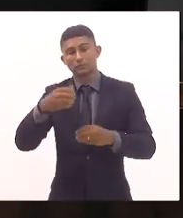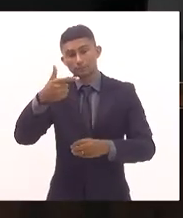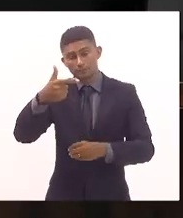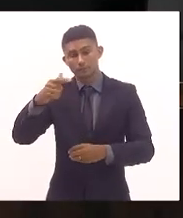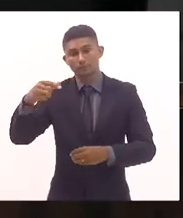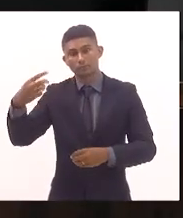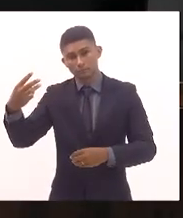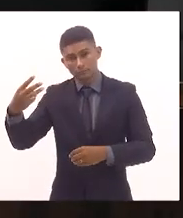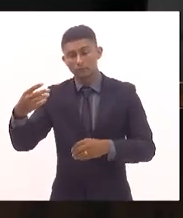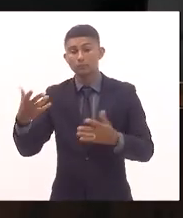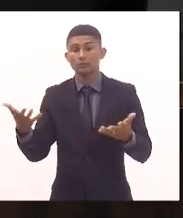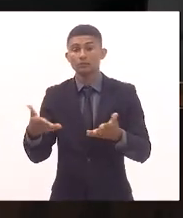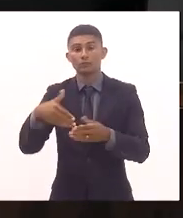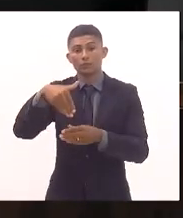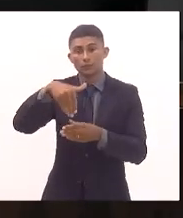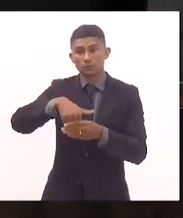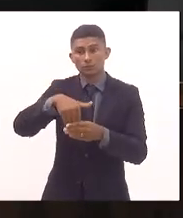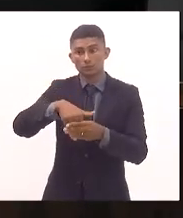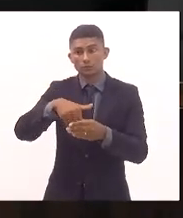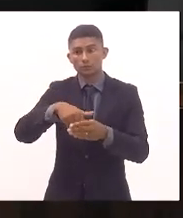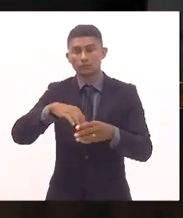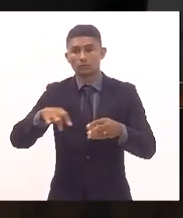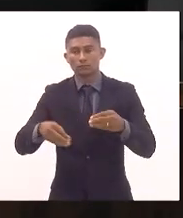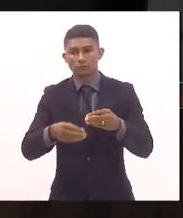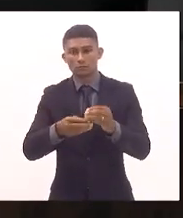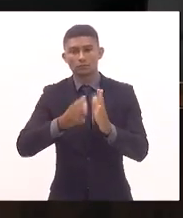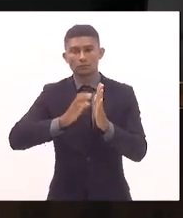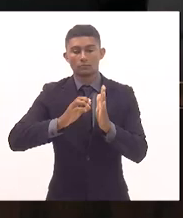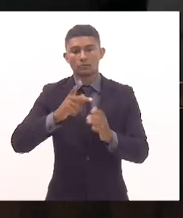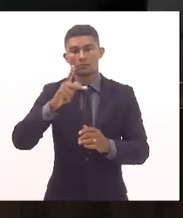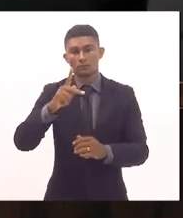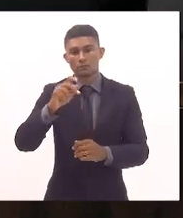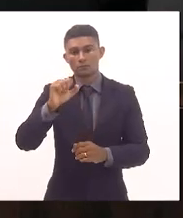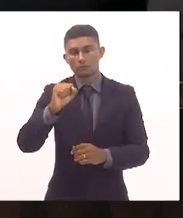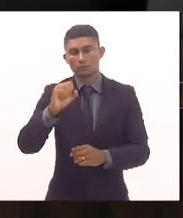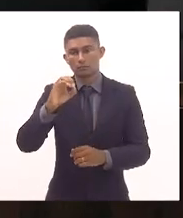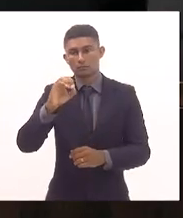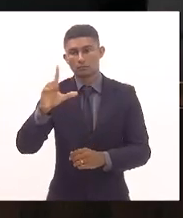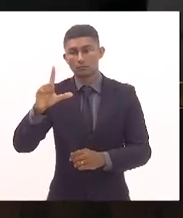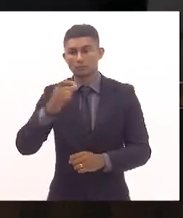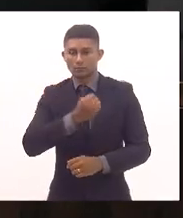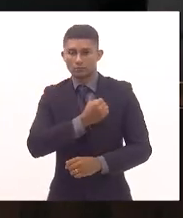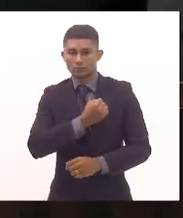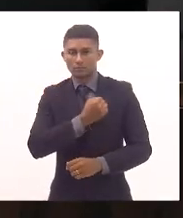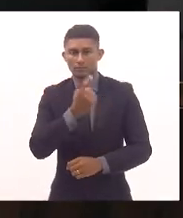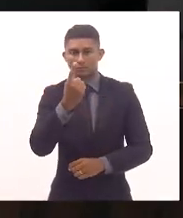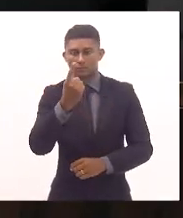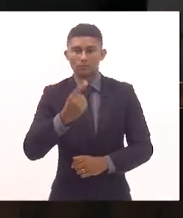em votação, o destaque da bancada do PSOL número 1. Os senhores que.